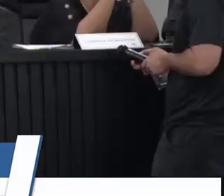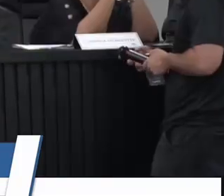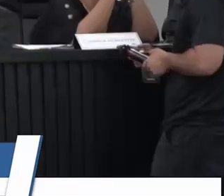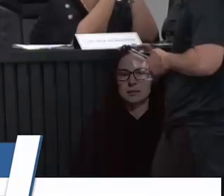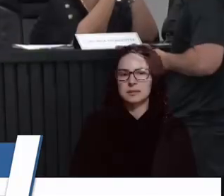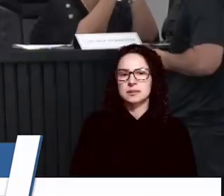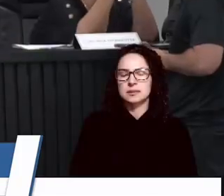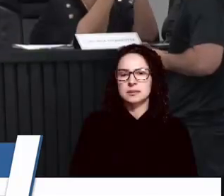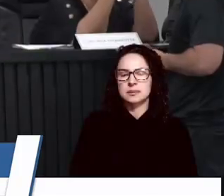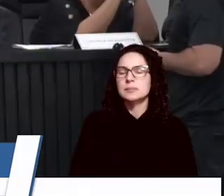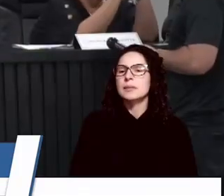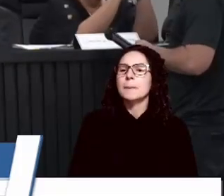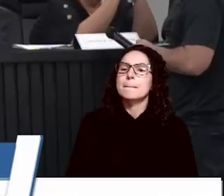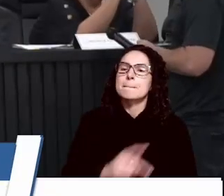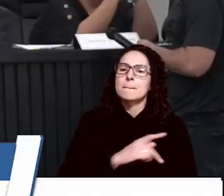Presidente,